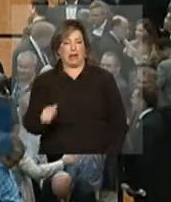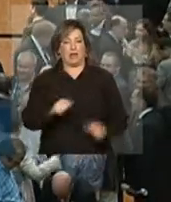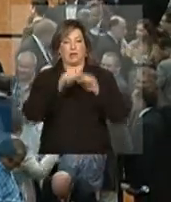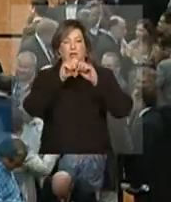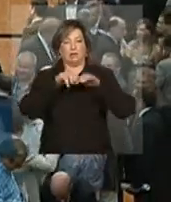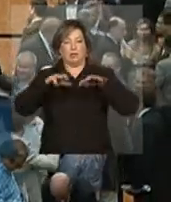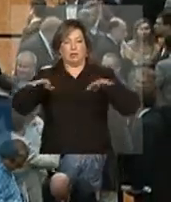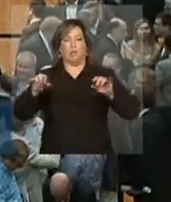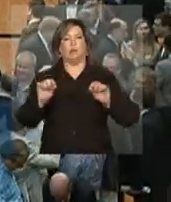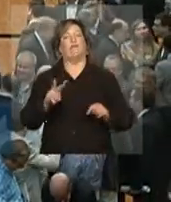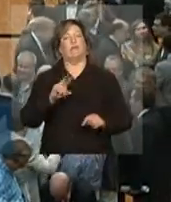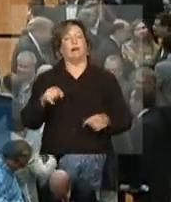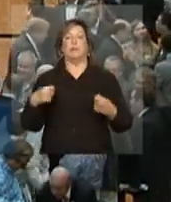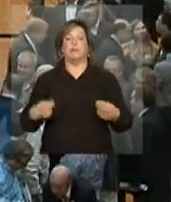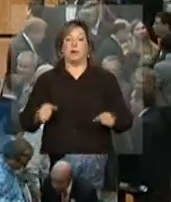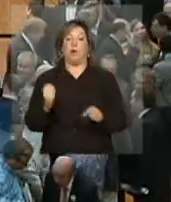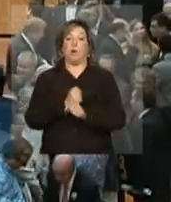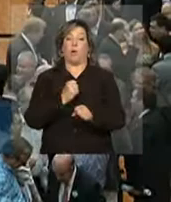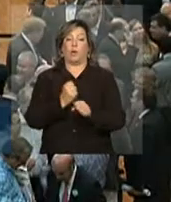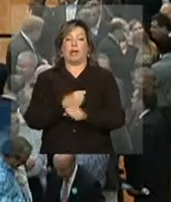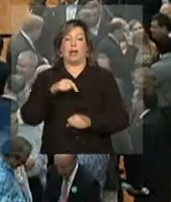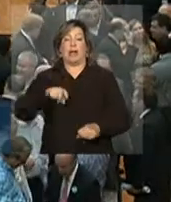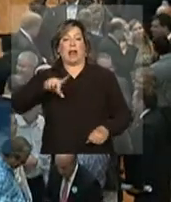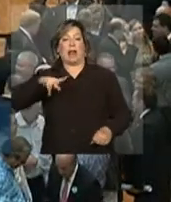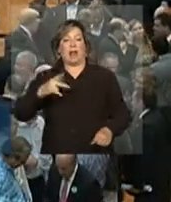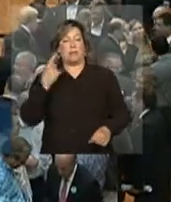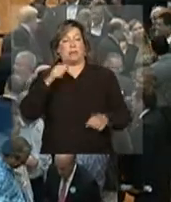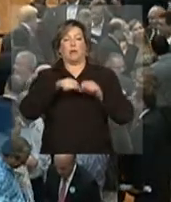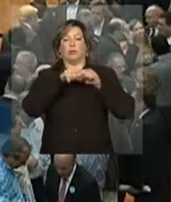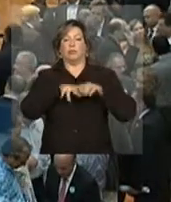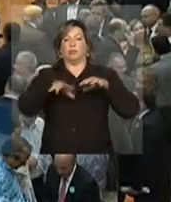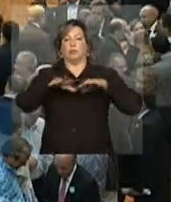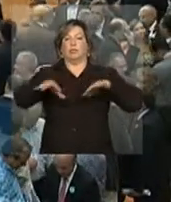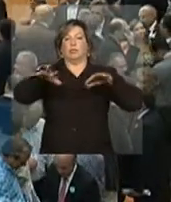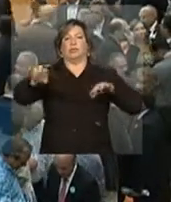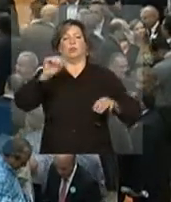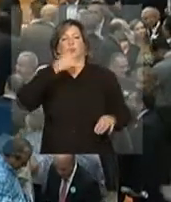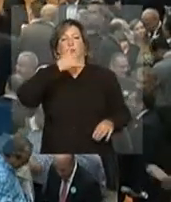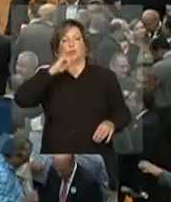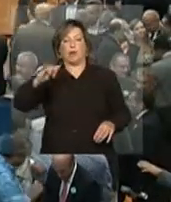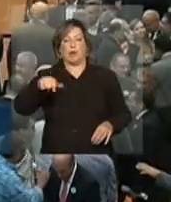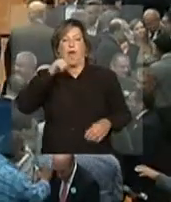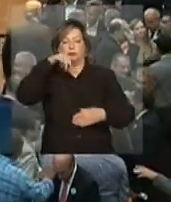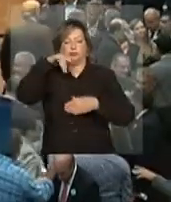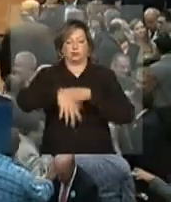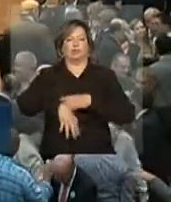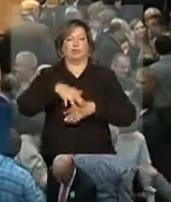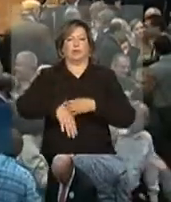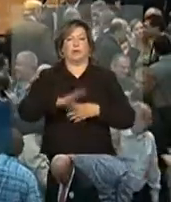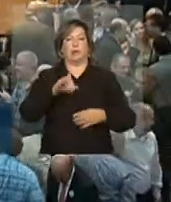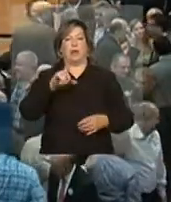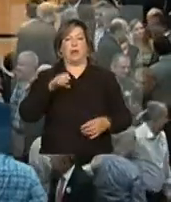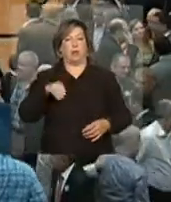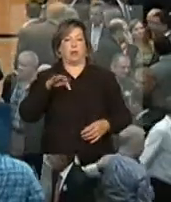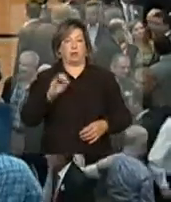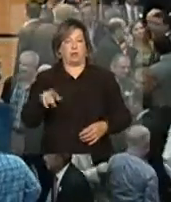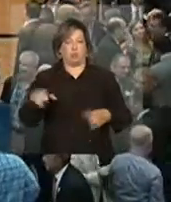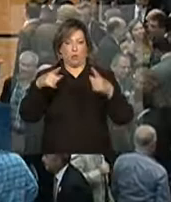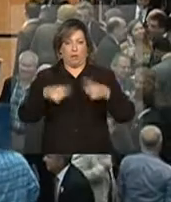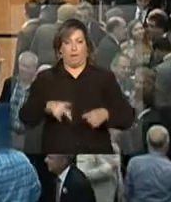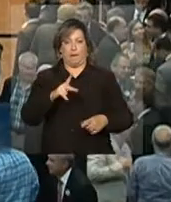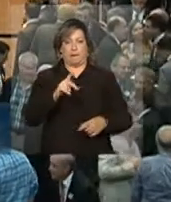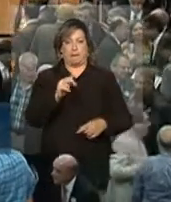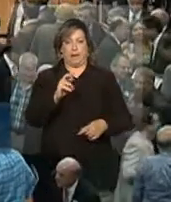ter que então construir essa linha para escoar a energia produzida pela hidroelétrica de Belo Monte no Pará até a região